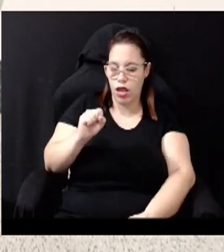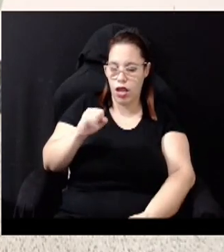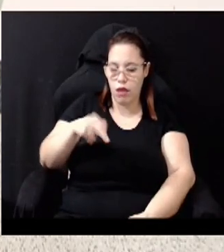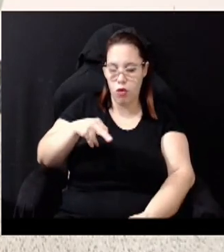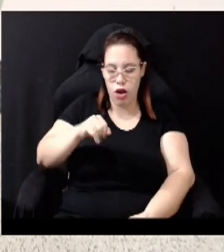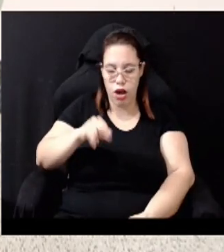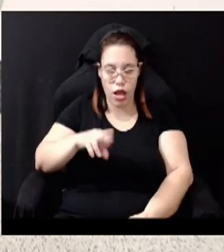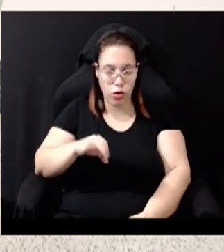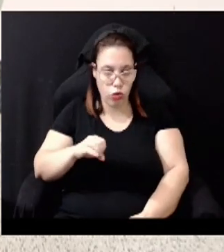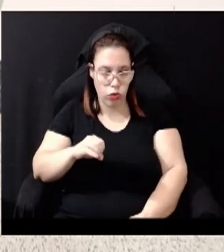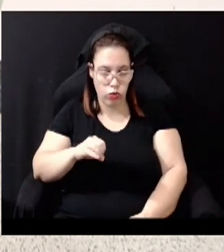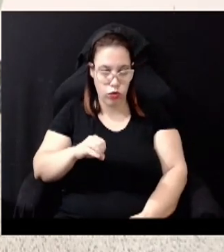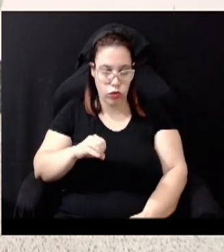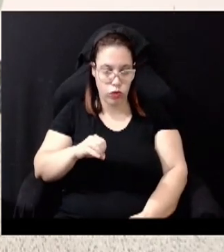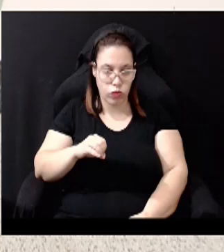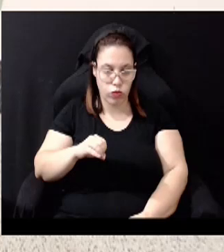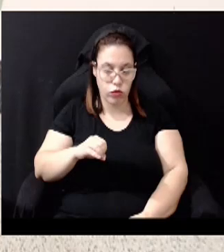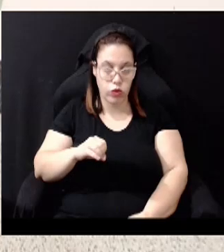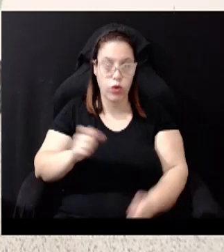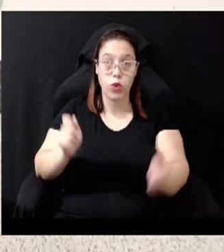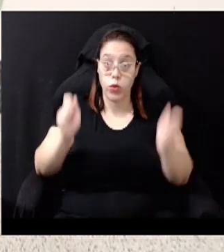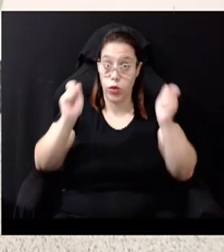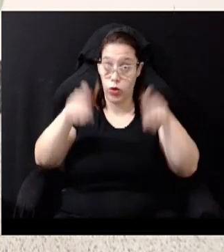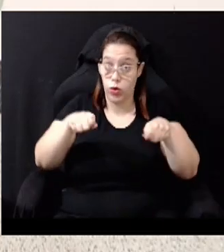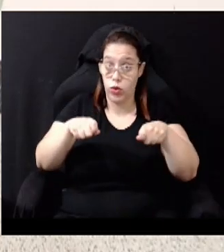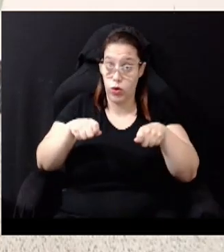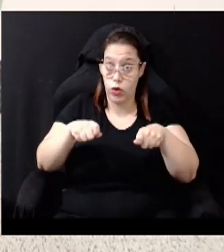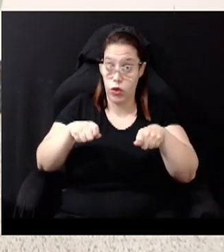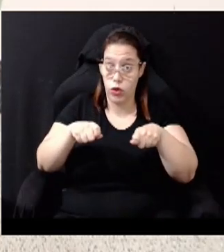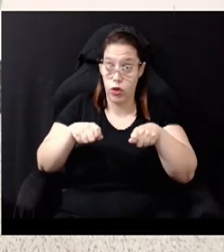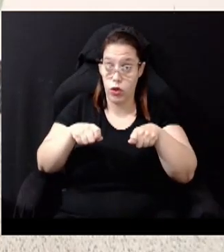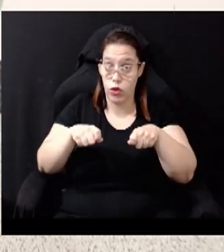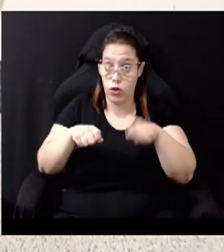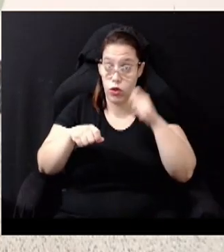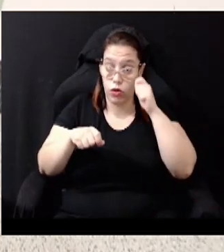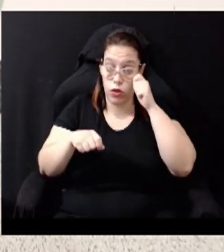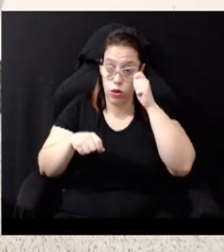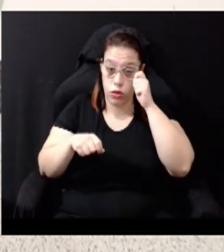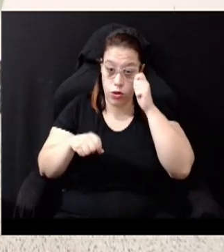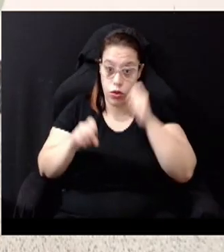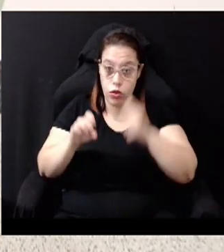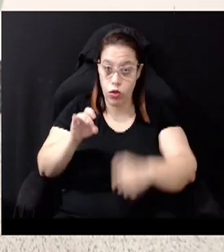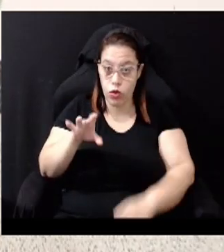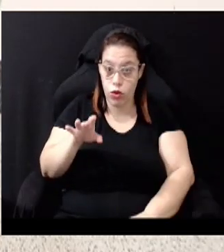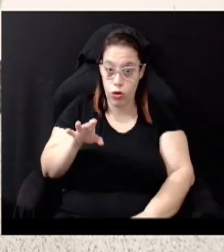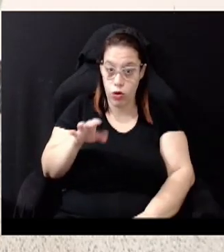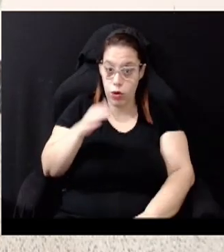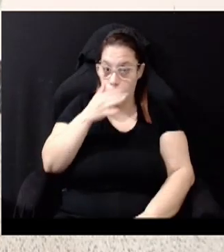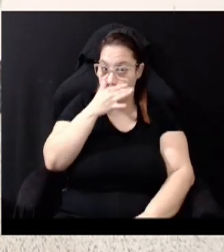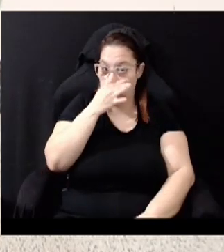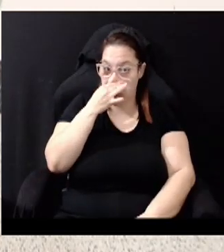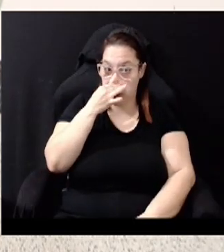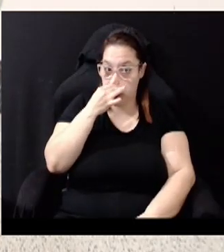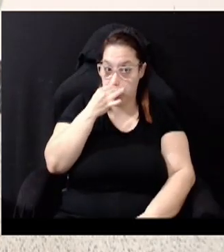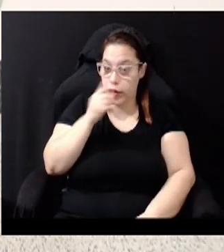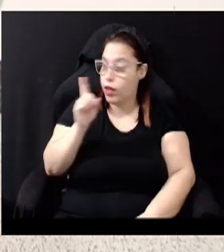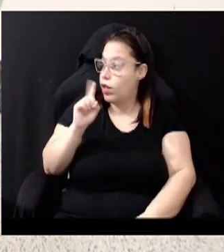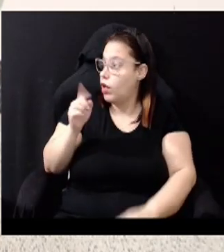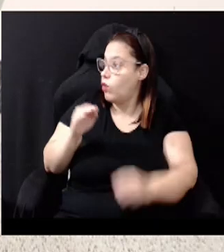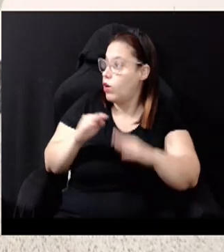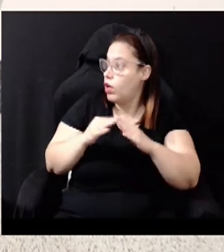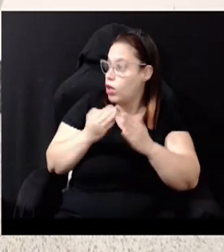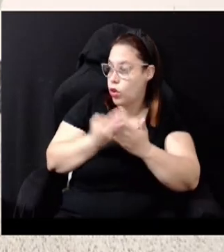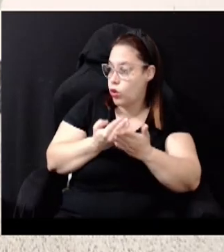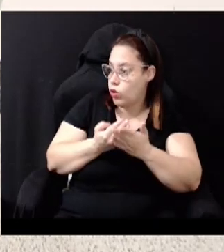onde tem ali também a possibilidade de ter um ensino adaptativo. Só que isso tudo é feito em casa e não na escola. Não mais na